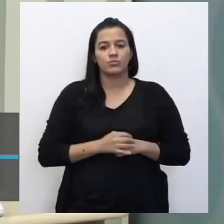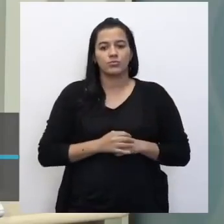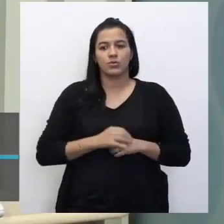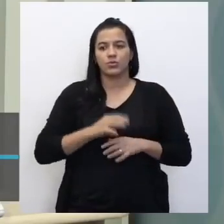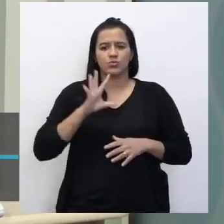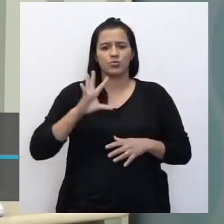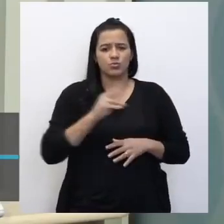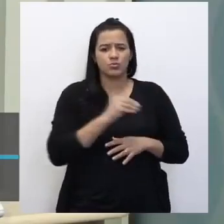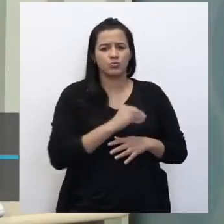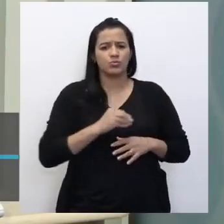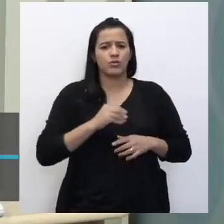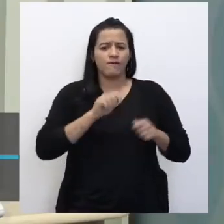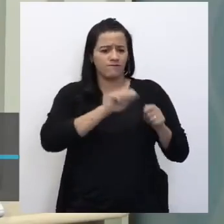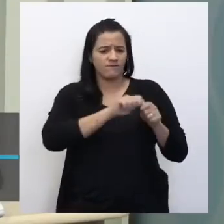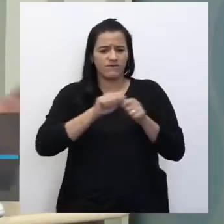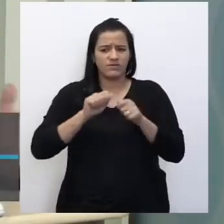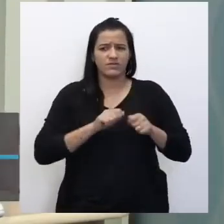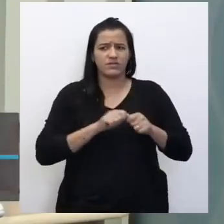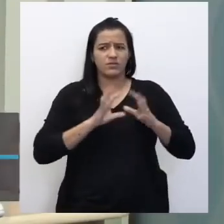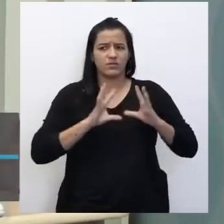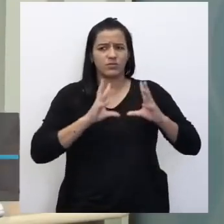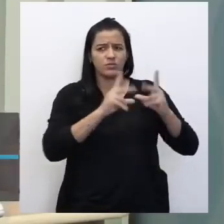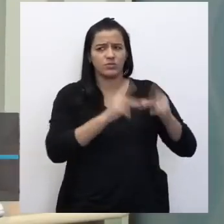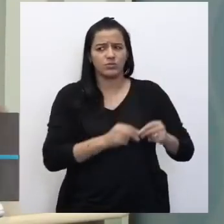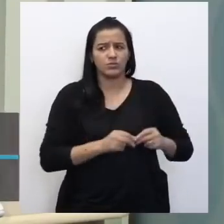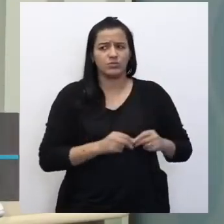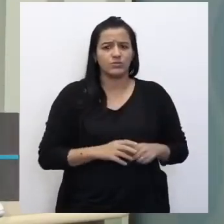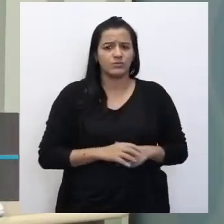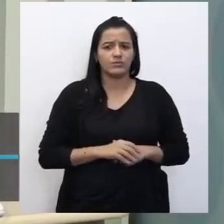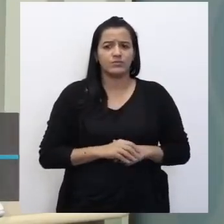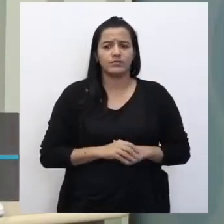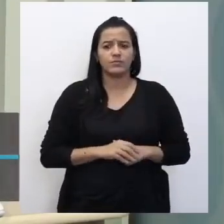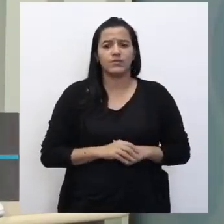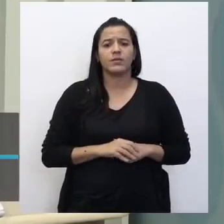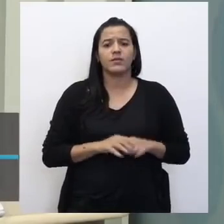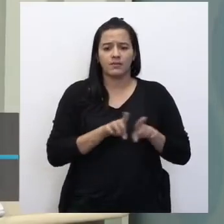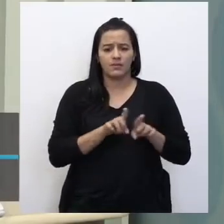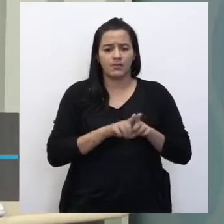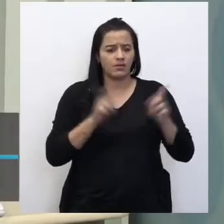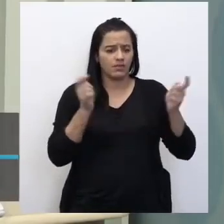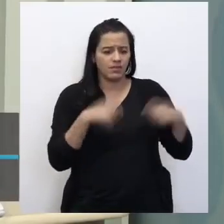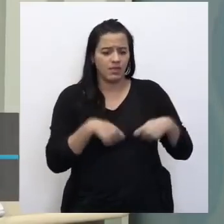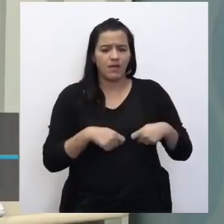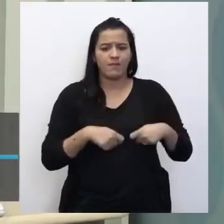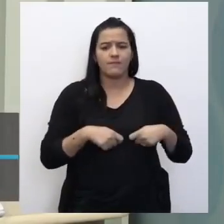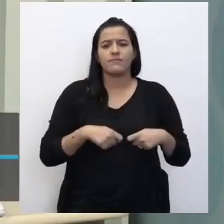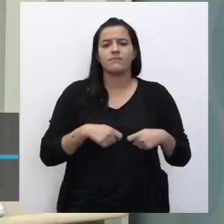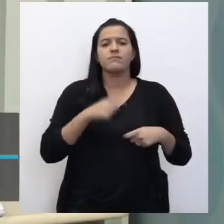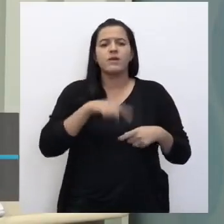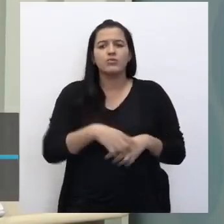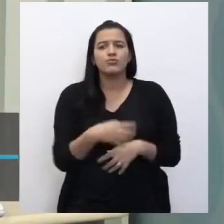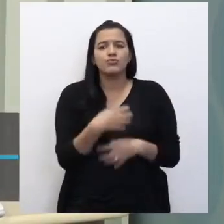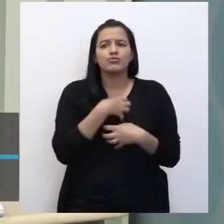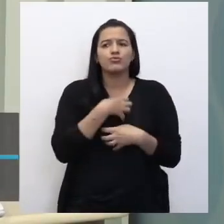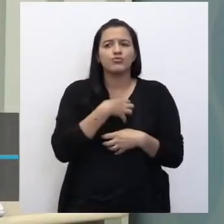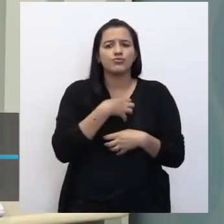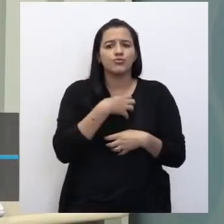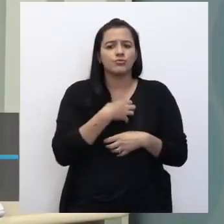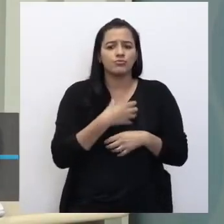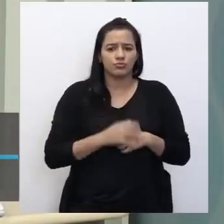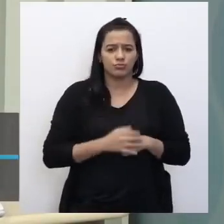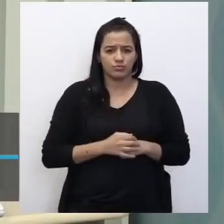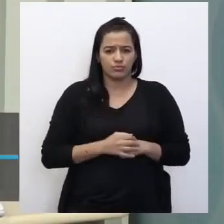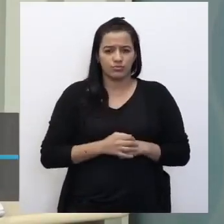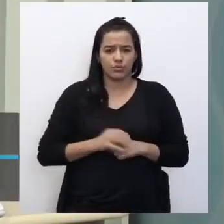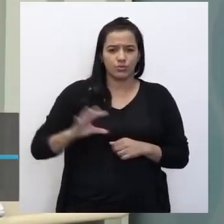características físicas, ou seja, dadas pela natureza, pudessem determinar o seu comportamento,